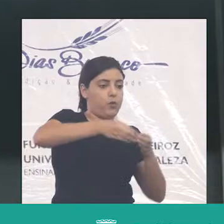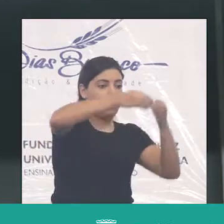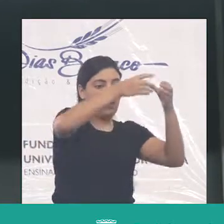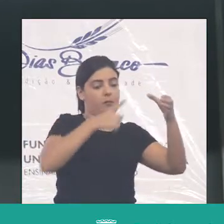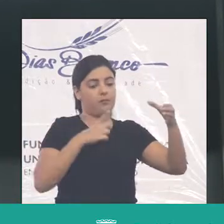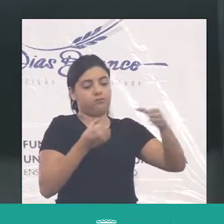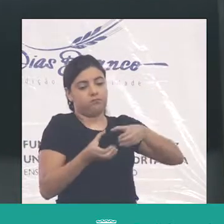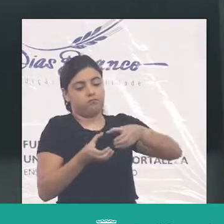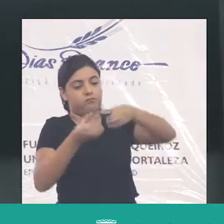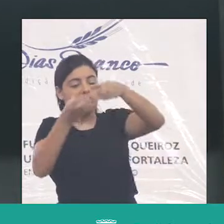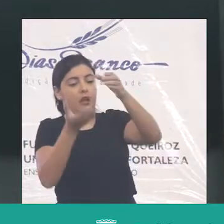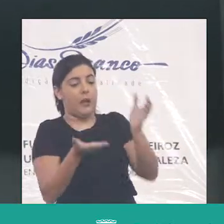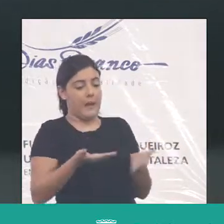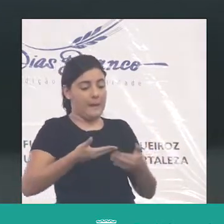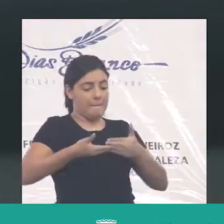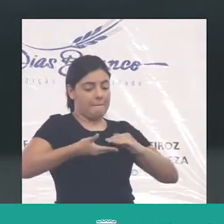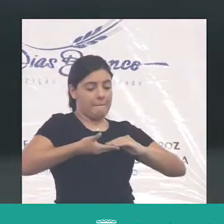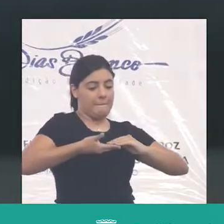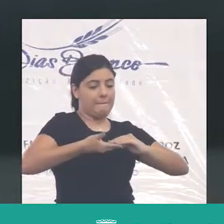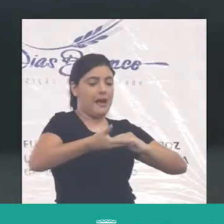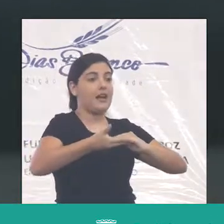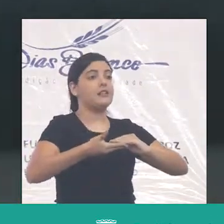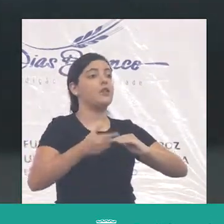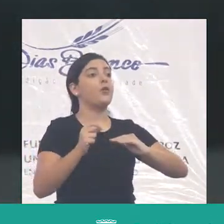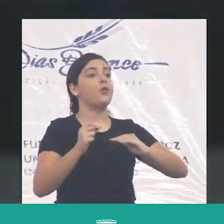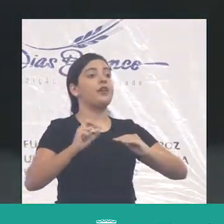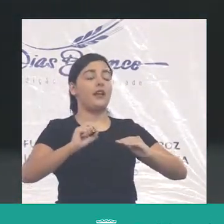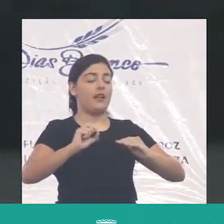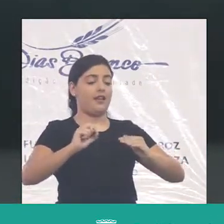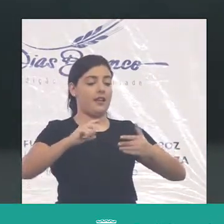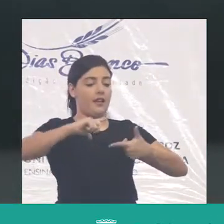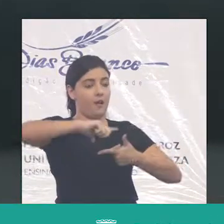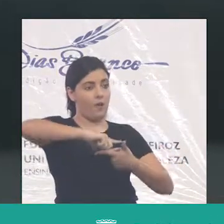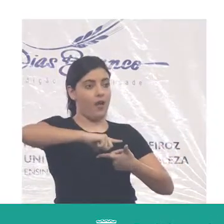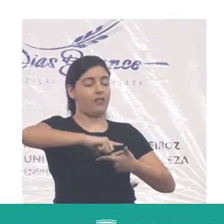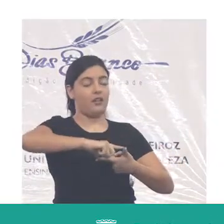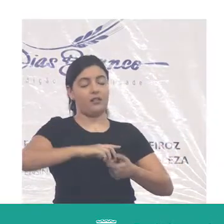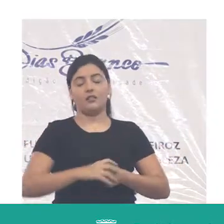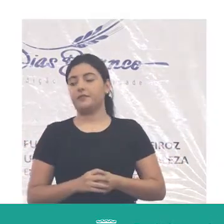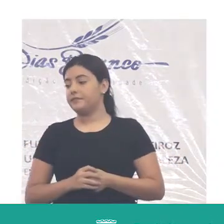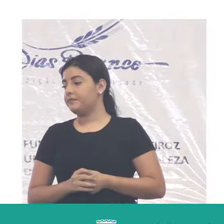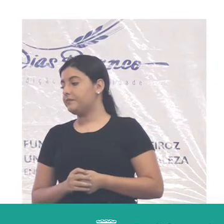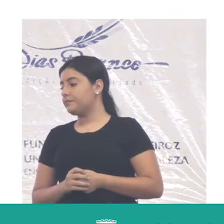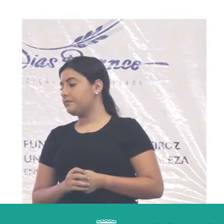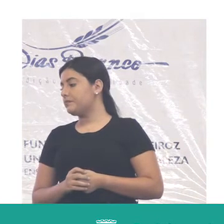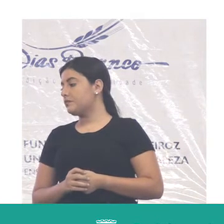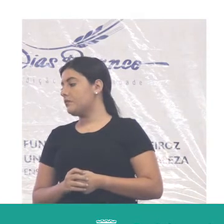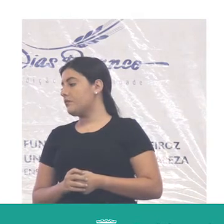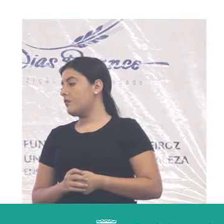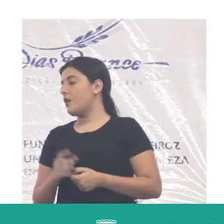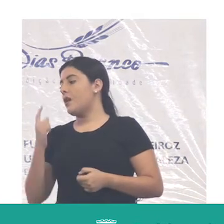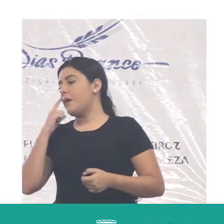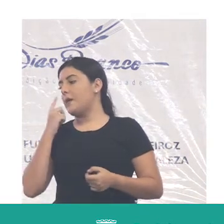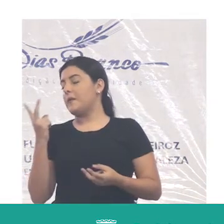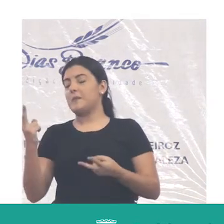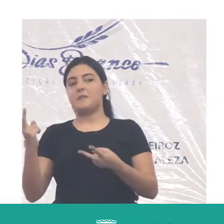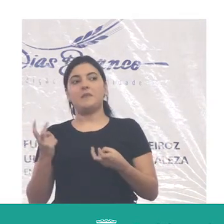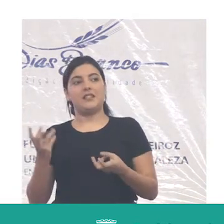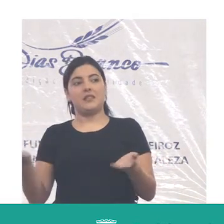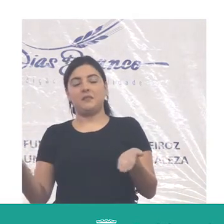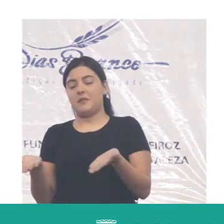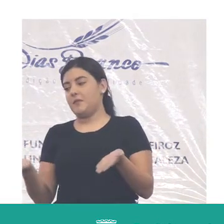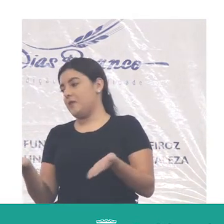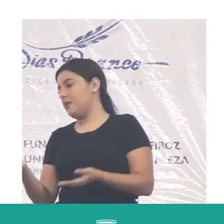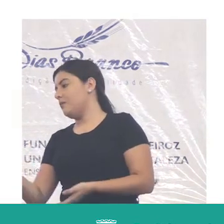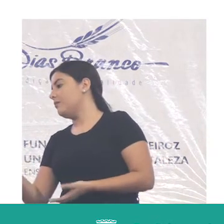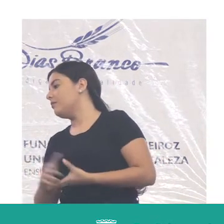oblíquo, com a base que era o quê? Quadrada. Vamos passar adiante. Olha para essa figura logo, olha logo para a